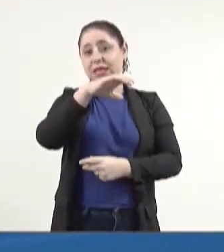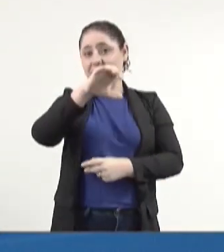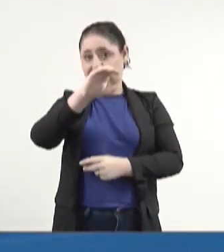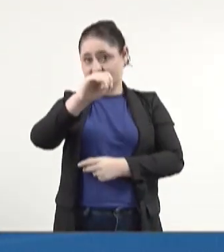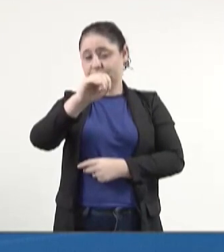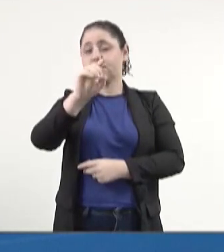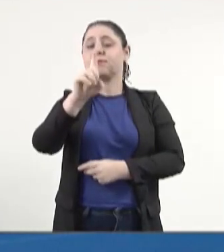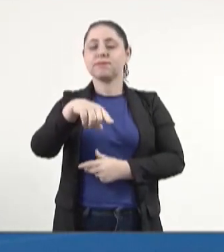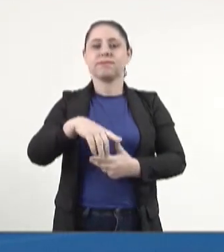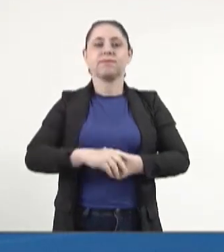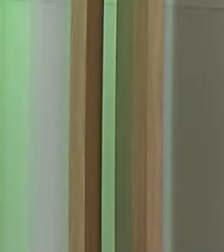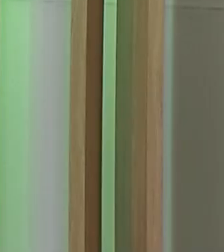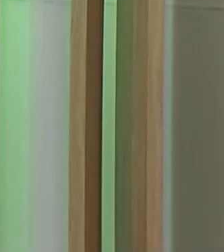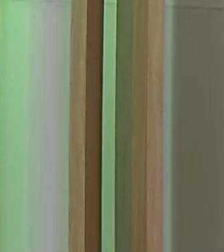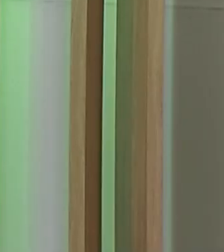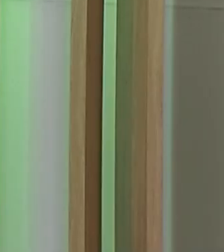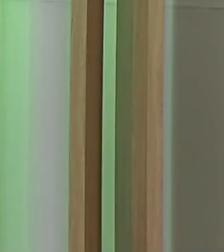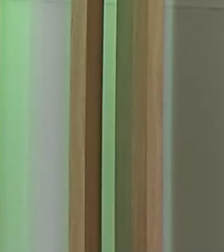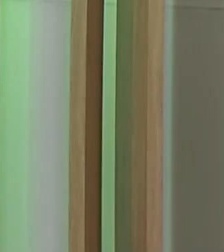Disque 100.